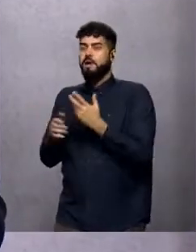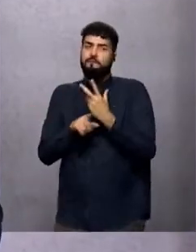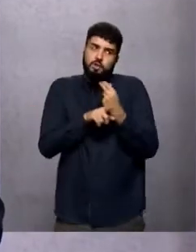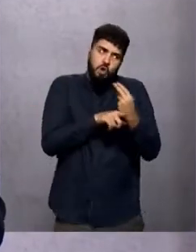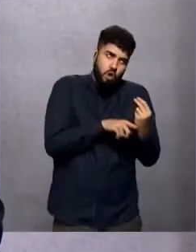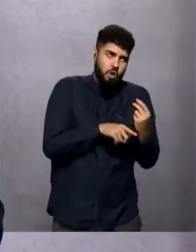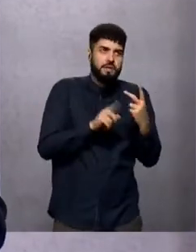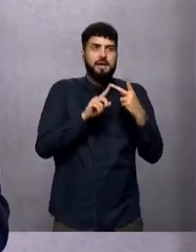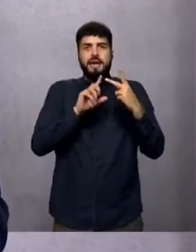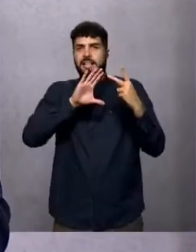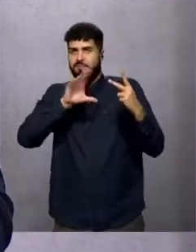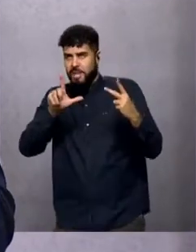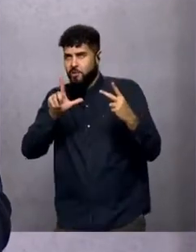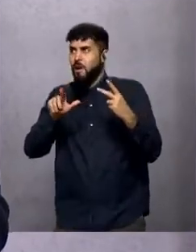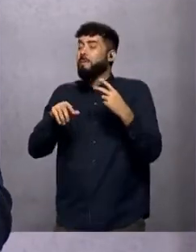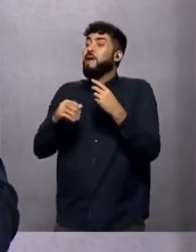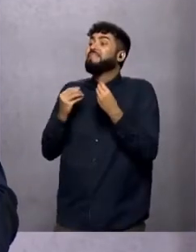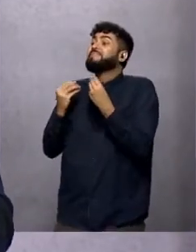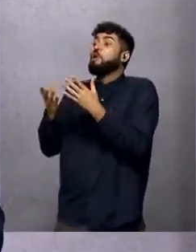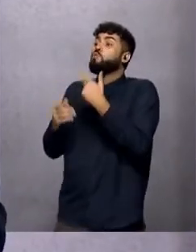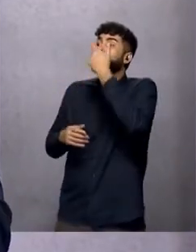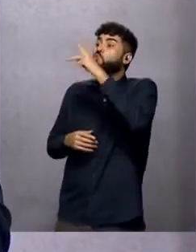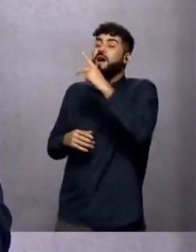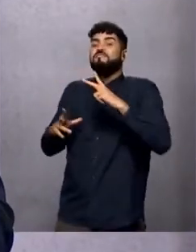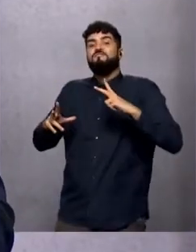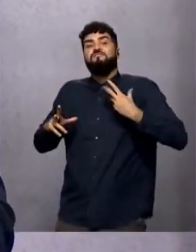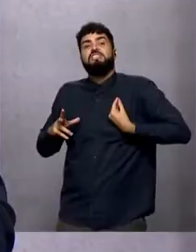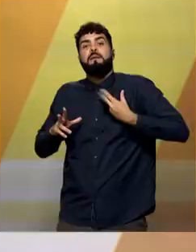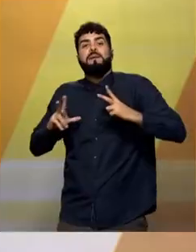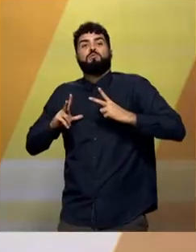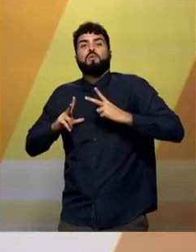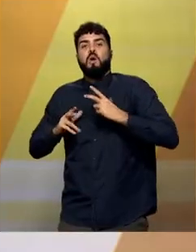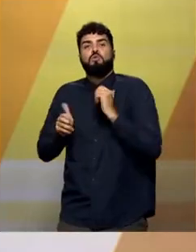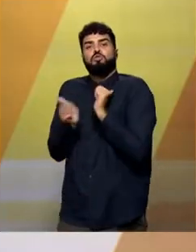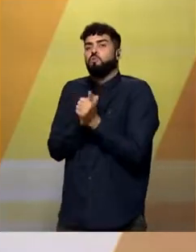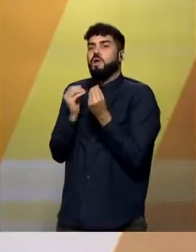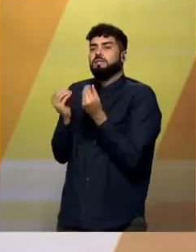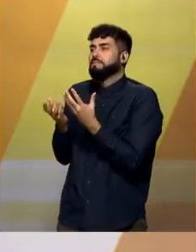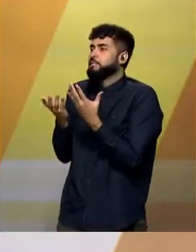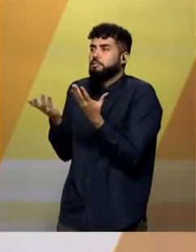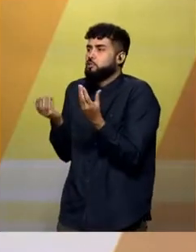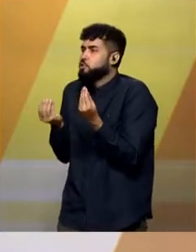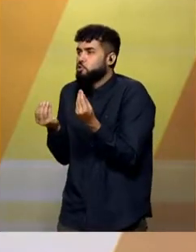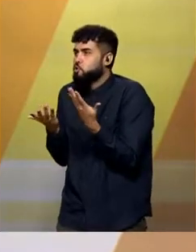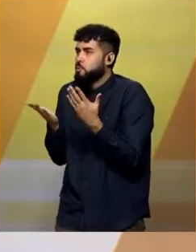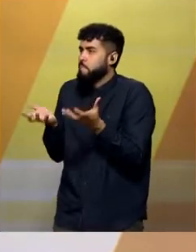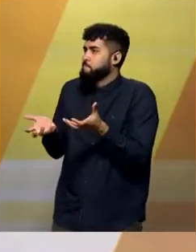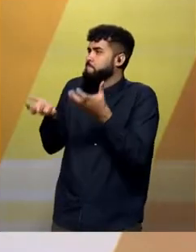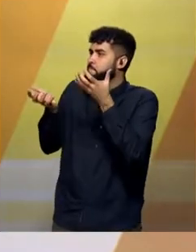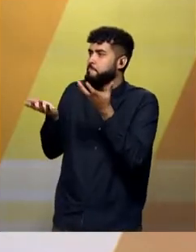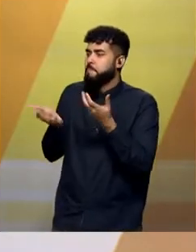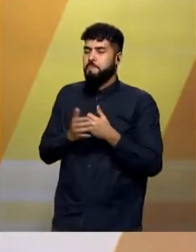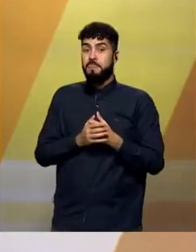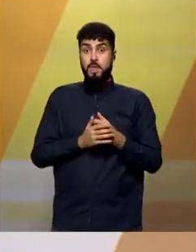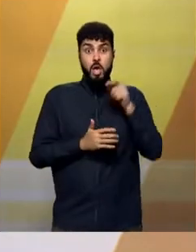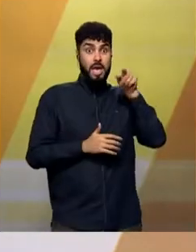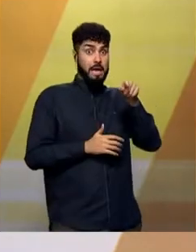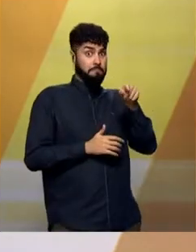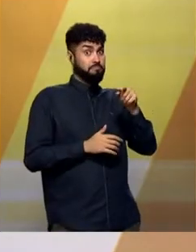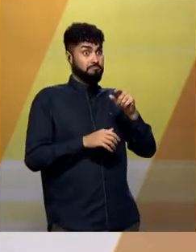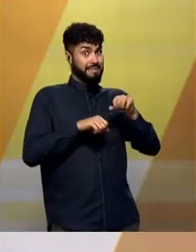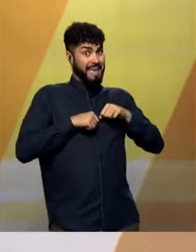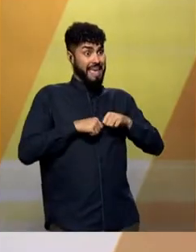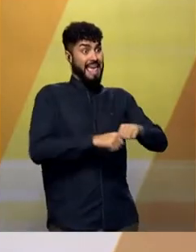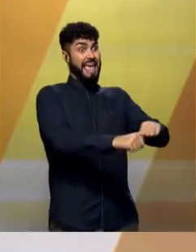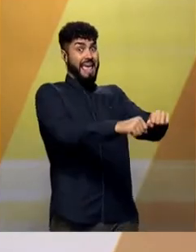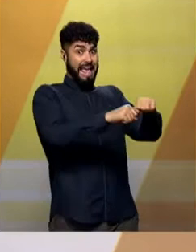vitórias e dessa classificação mais para tua pessoa olha eu acho que o remo me ensinou muito a